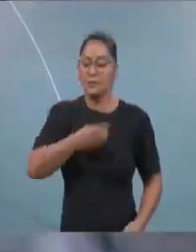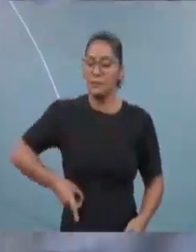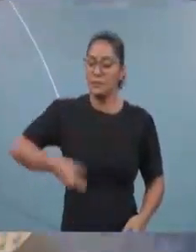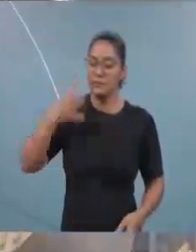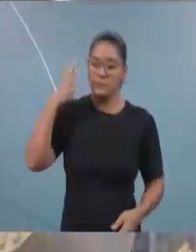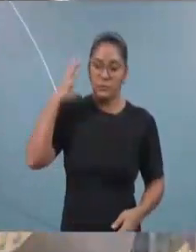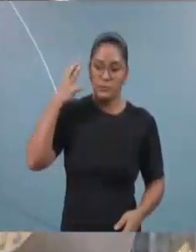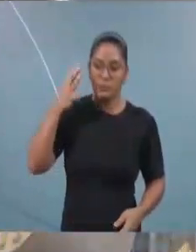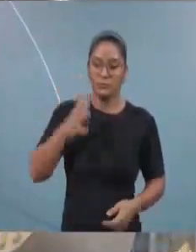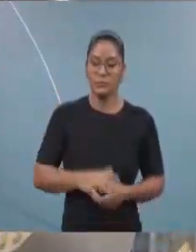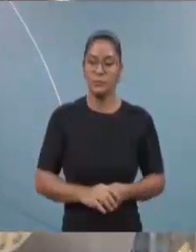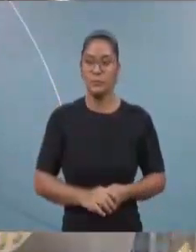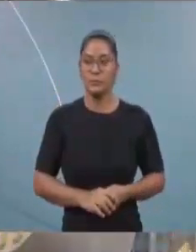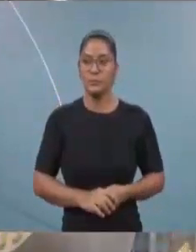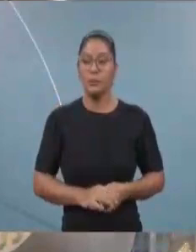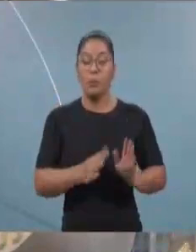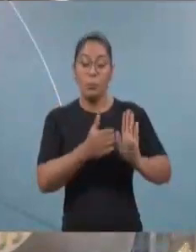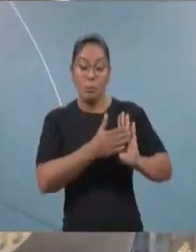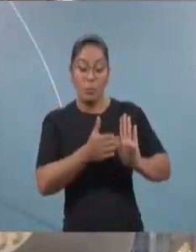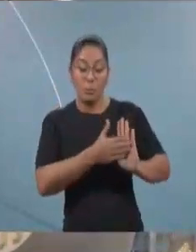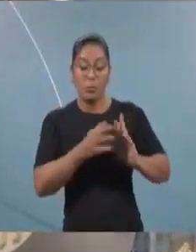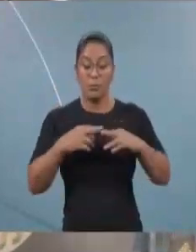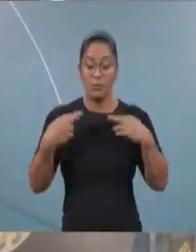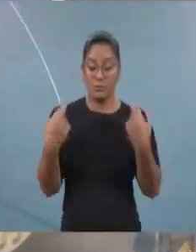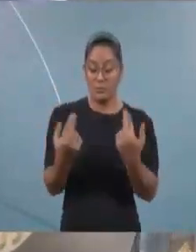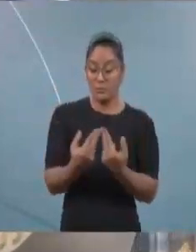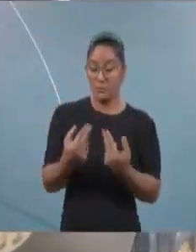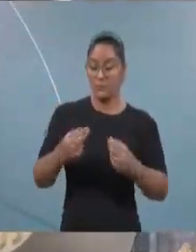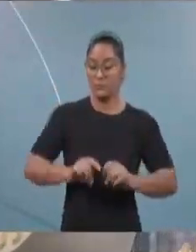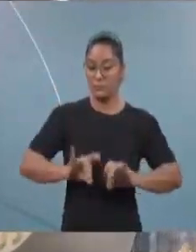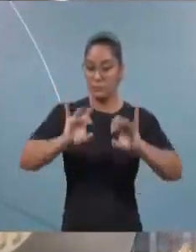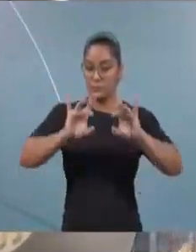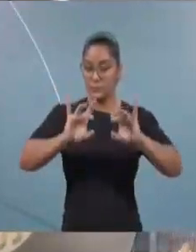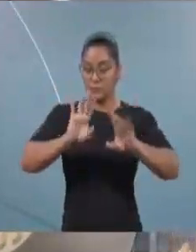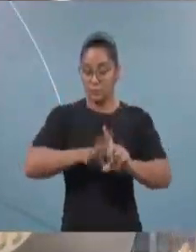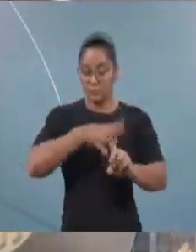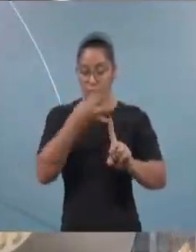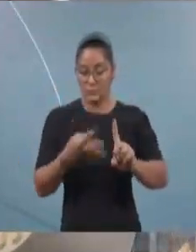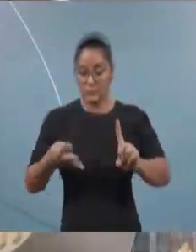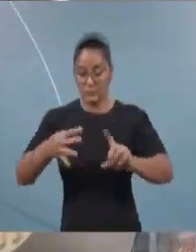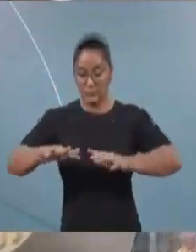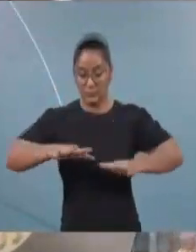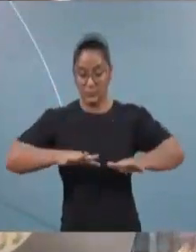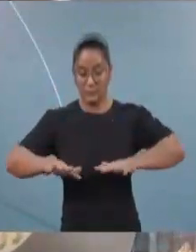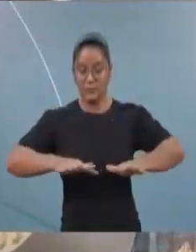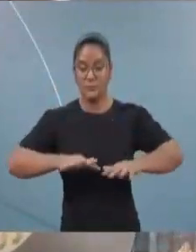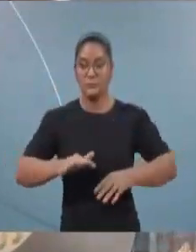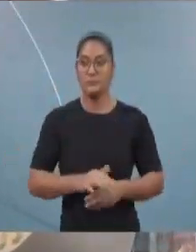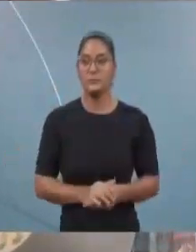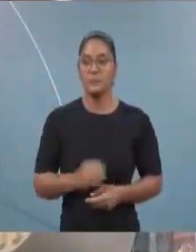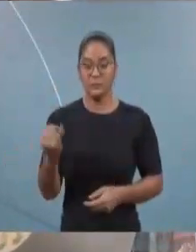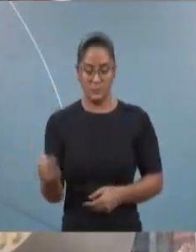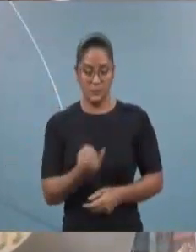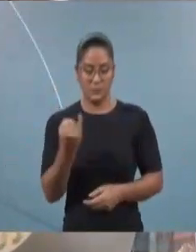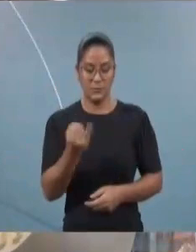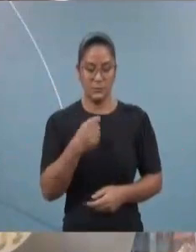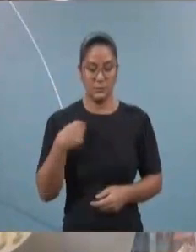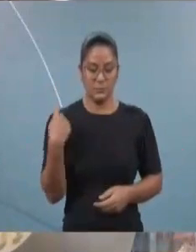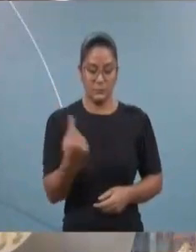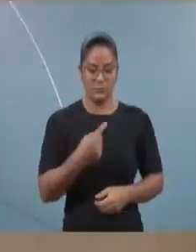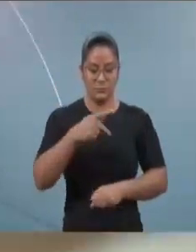zolda deputada propôs uma sessão solene para homenagear um movimento importante do nosso